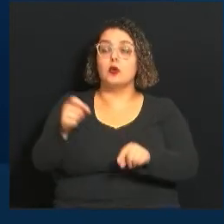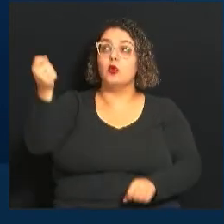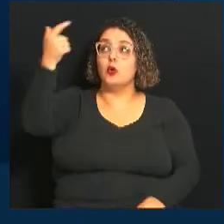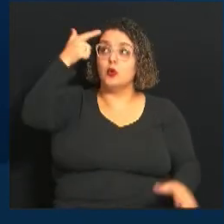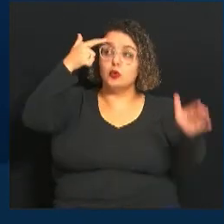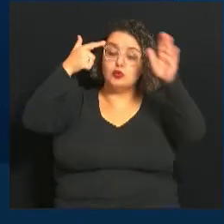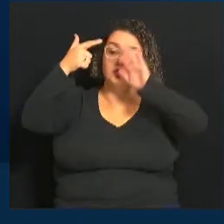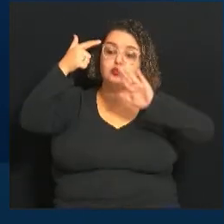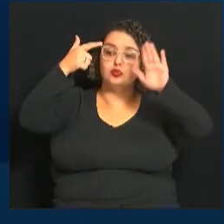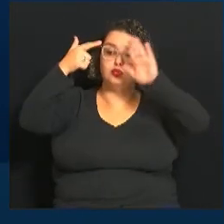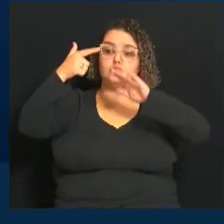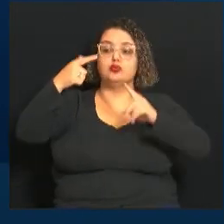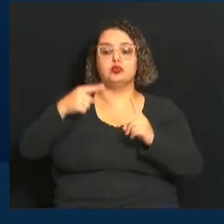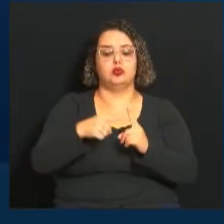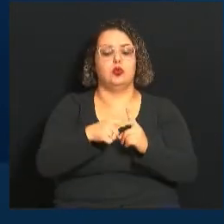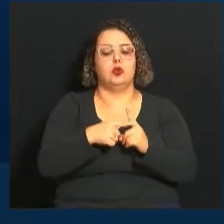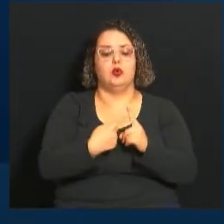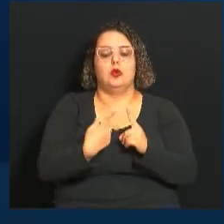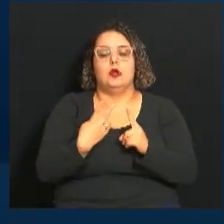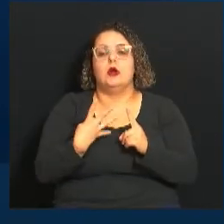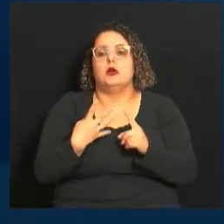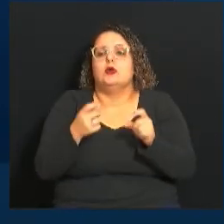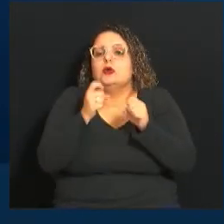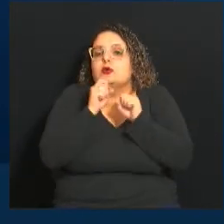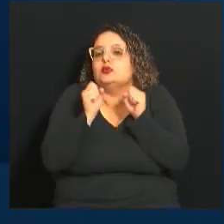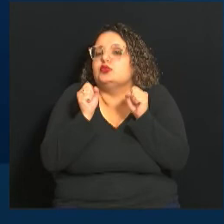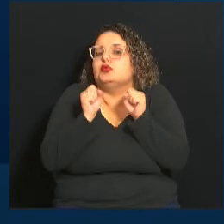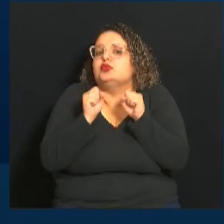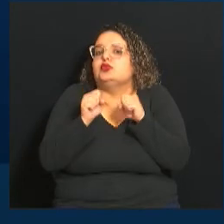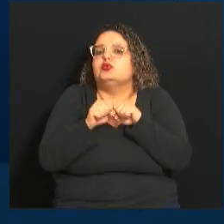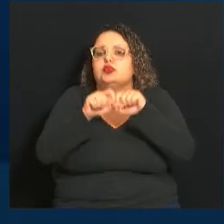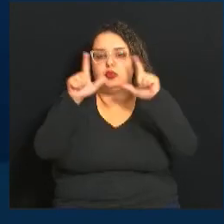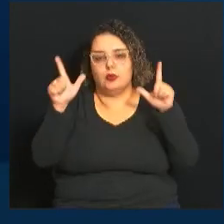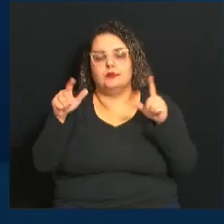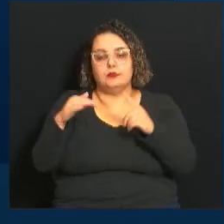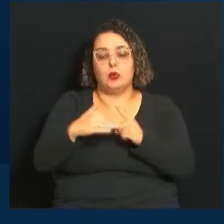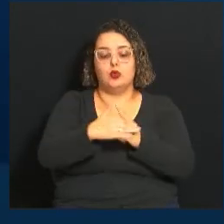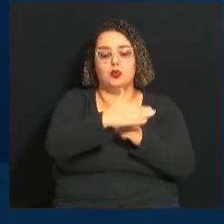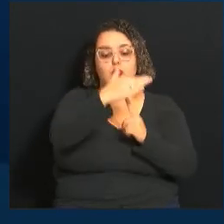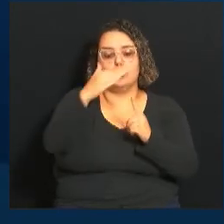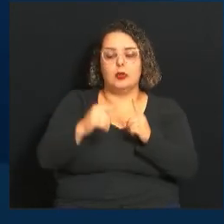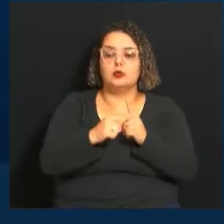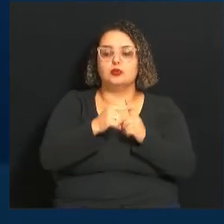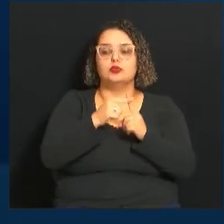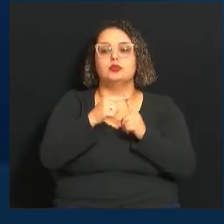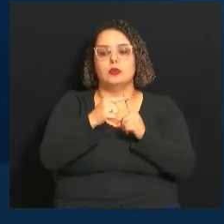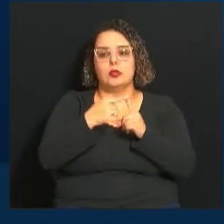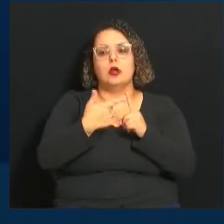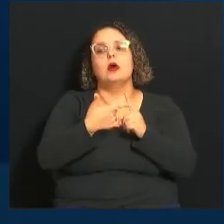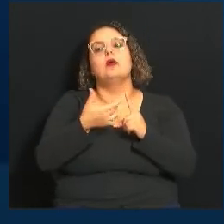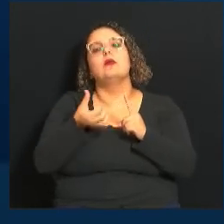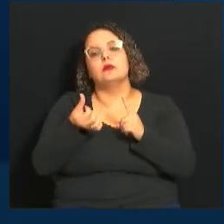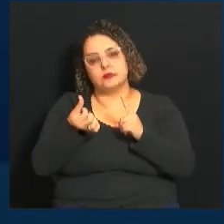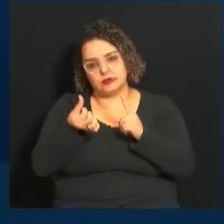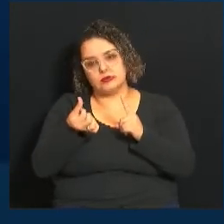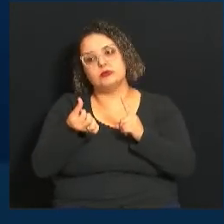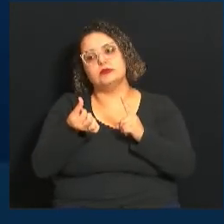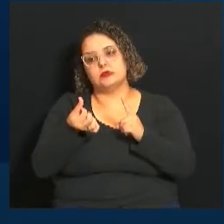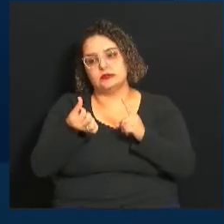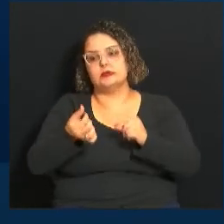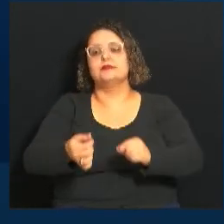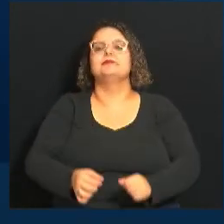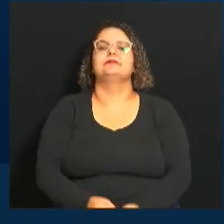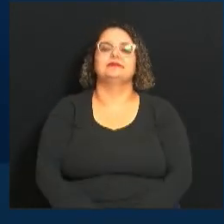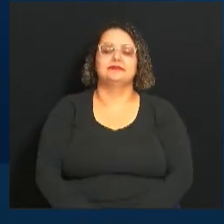de 14 graus, aquele friozinho no início da manhã, mas ao longo do dia essa temperatura sobe, podendo chegar aos